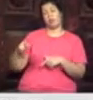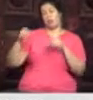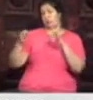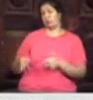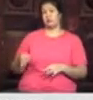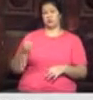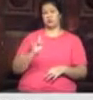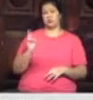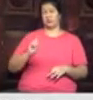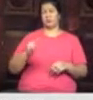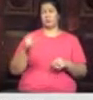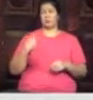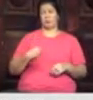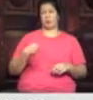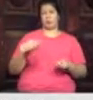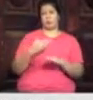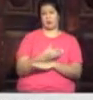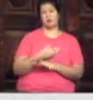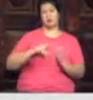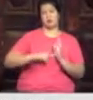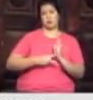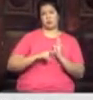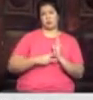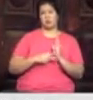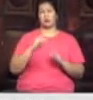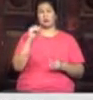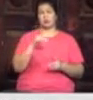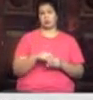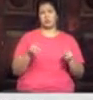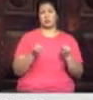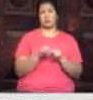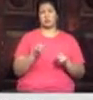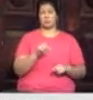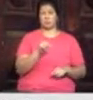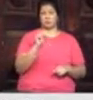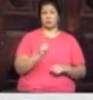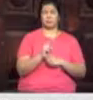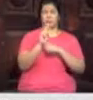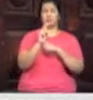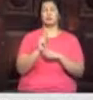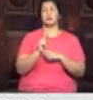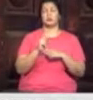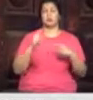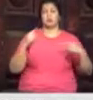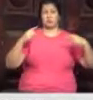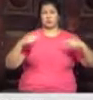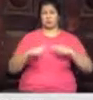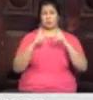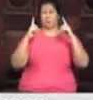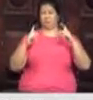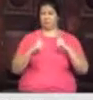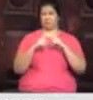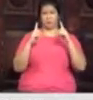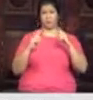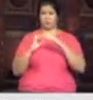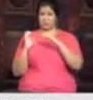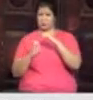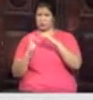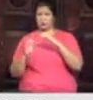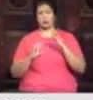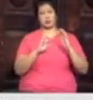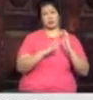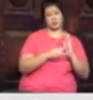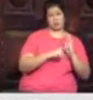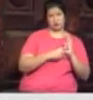do sindicato na eleição da representação e gera conflitos de papéis entre a representação na empresa e o próprio sindicato.